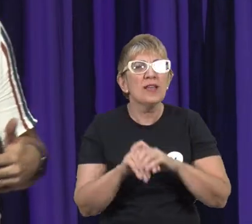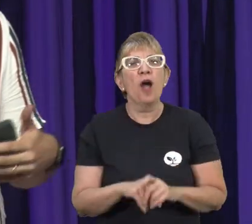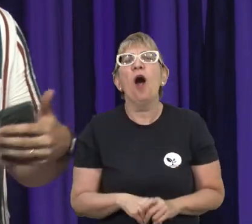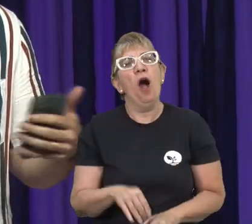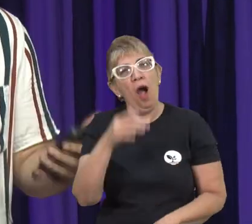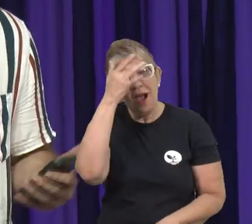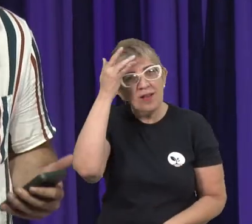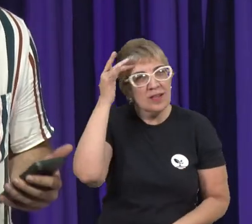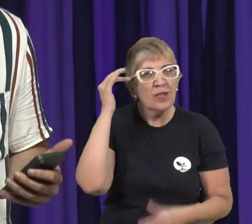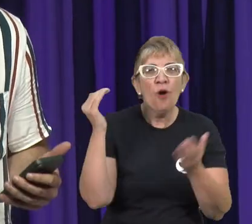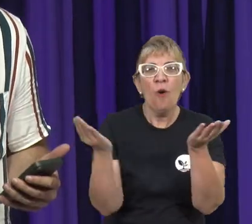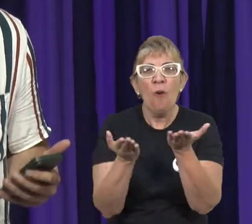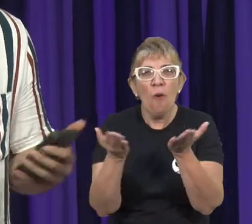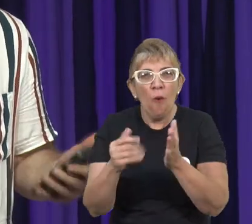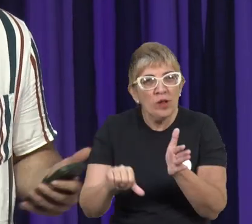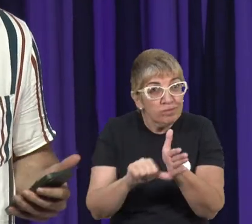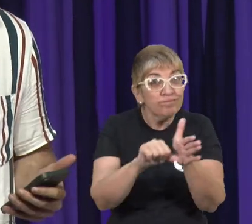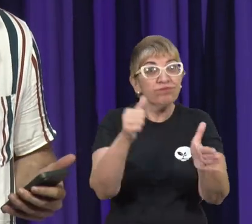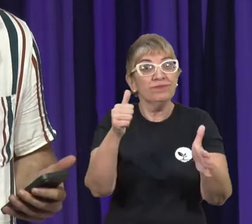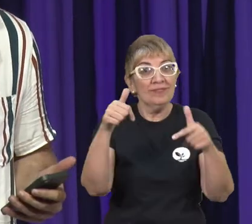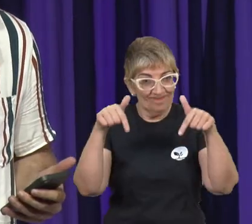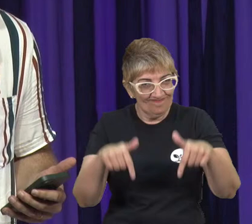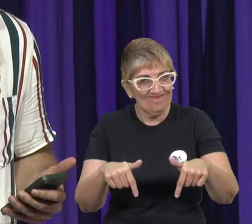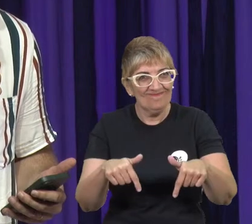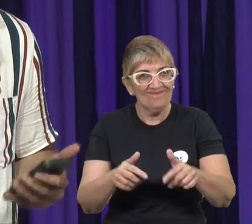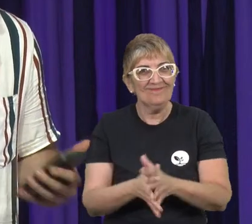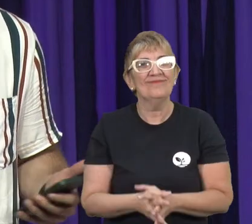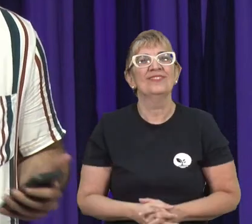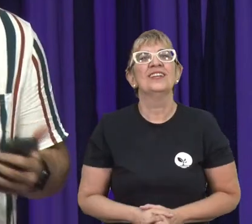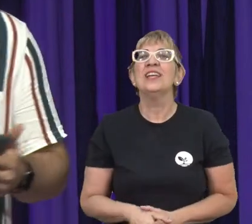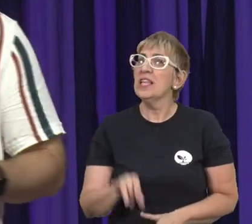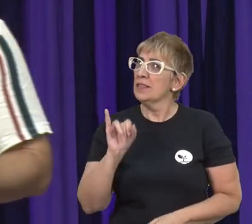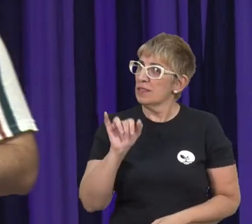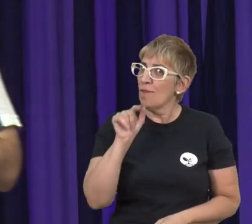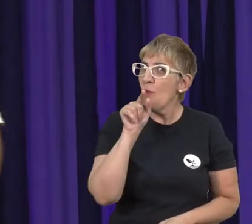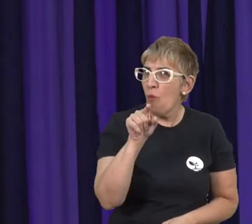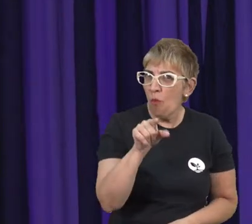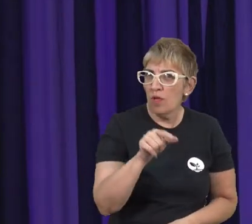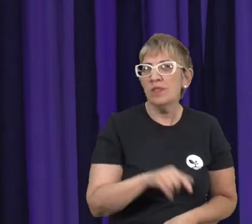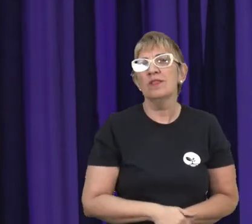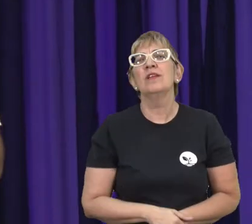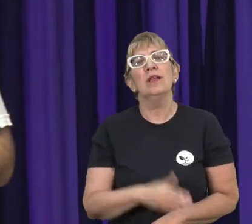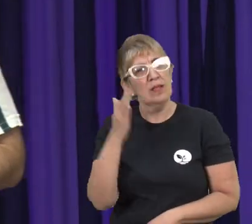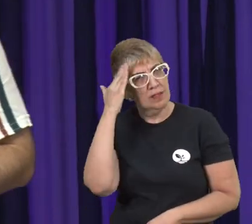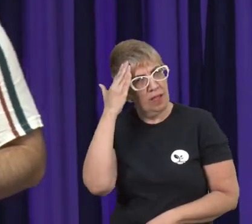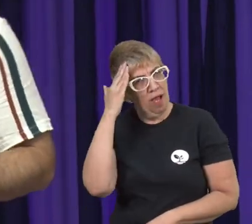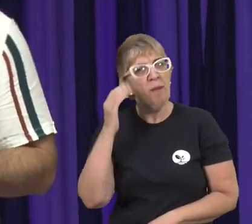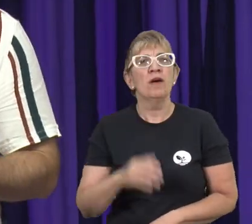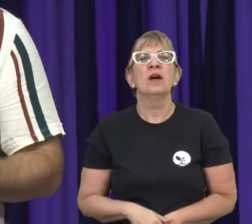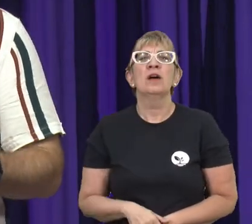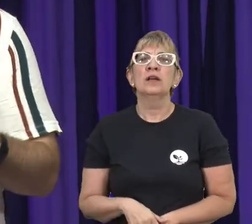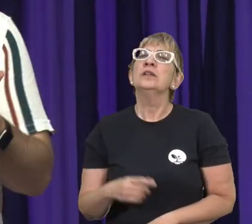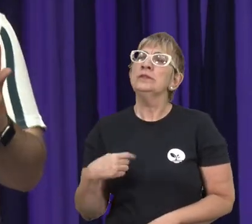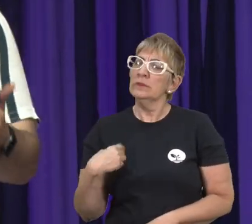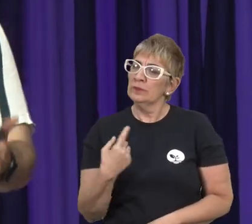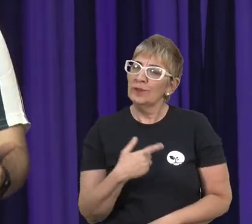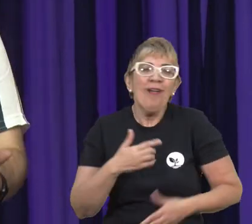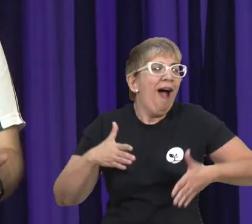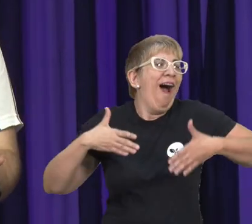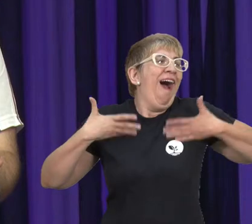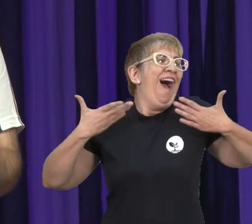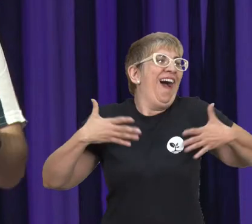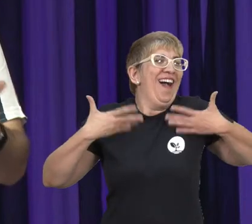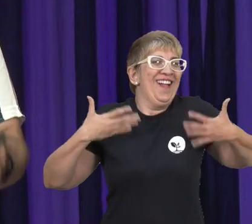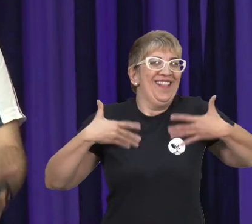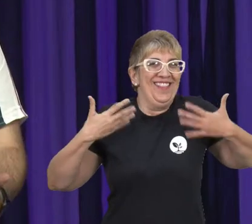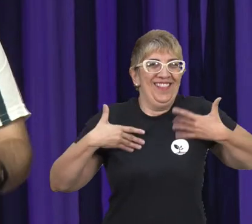que hoje nos visitam pela primeira vez. E se esse é o seu caso, saiba desde já que nós estamos extremamente contentes com a